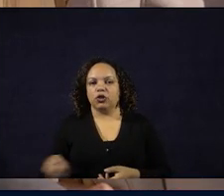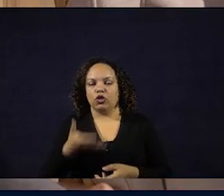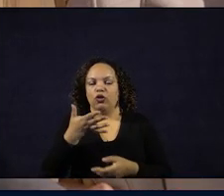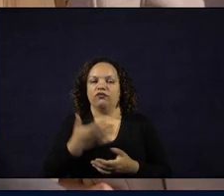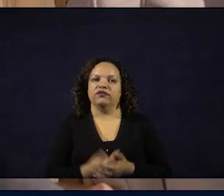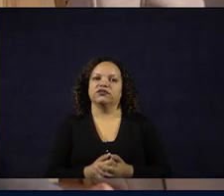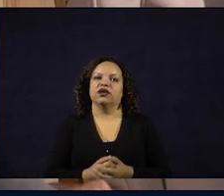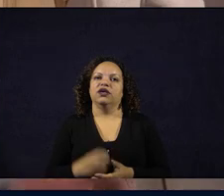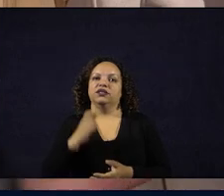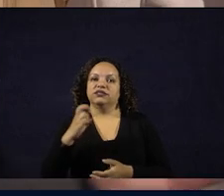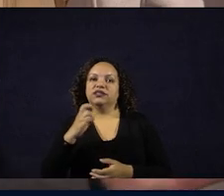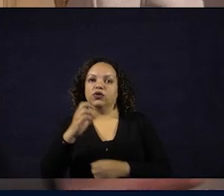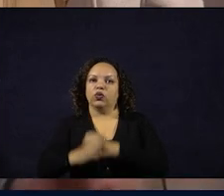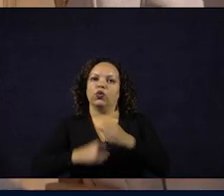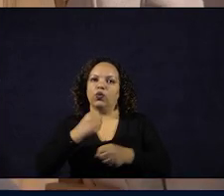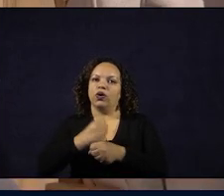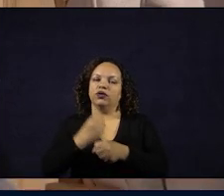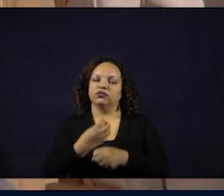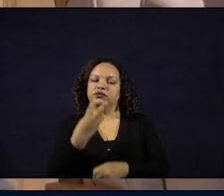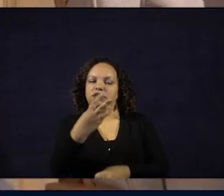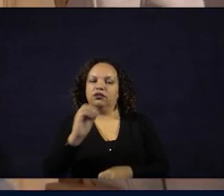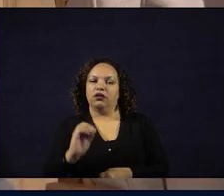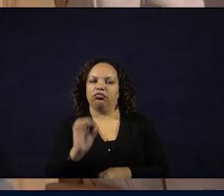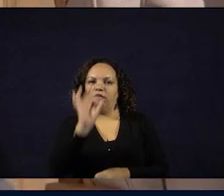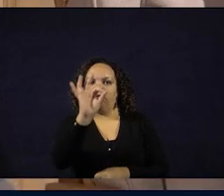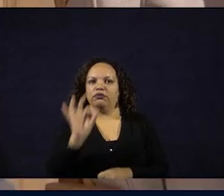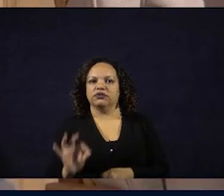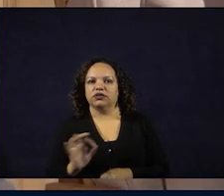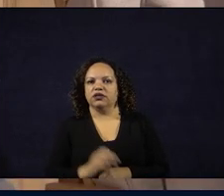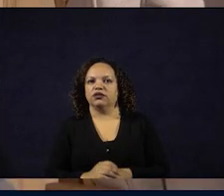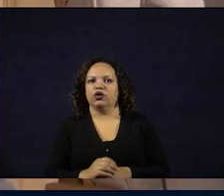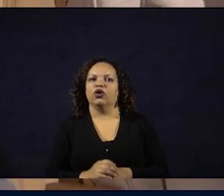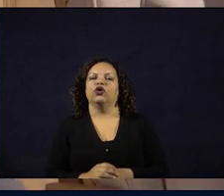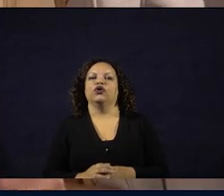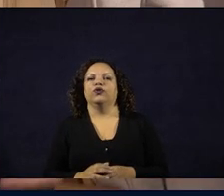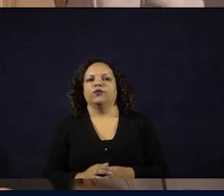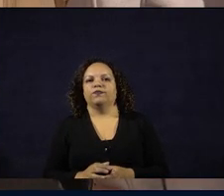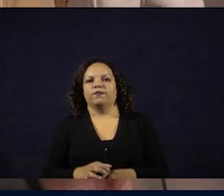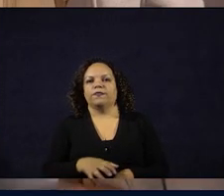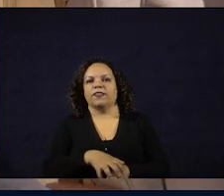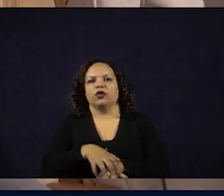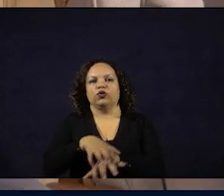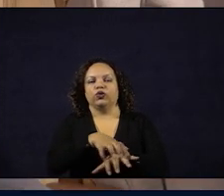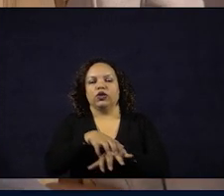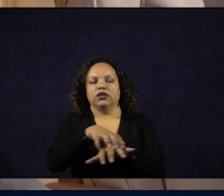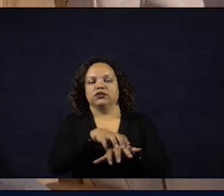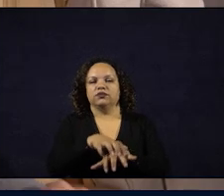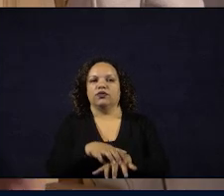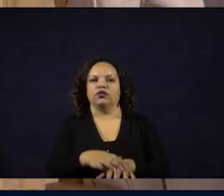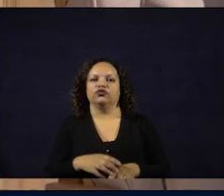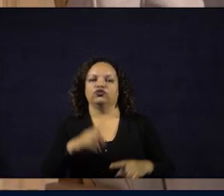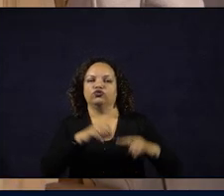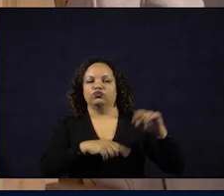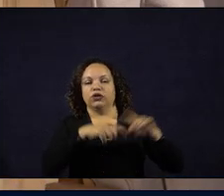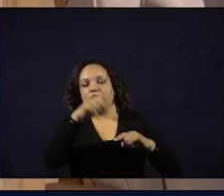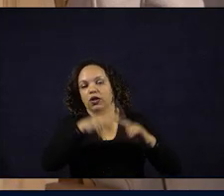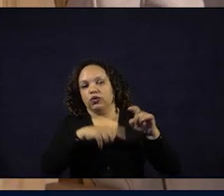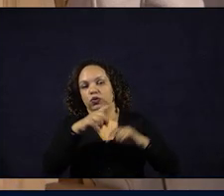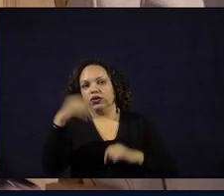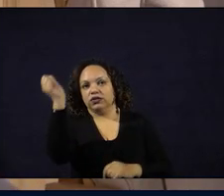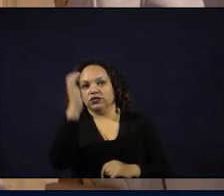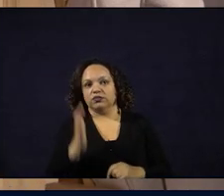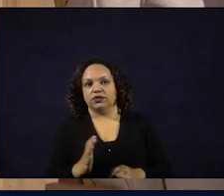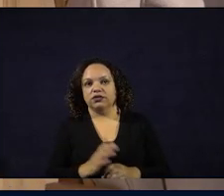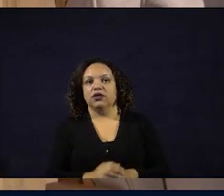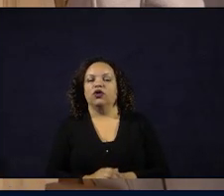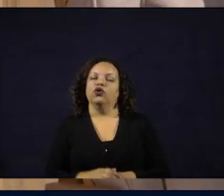5 anos, ser responsável por 30% do transporte de mercadorias no país. Hoje, a gente tem buscado esse equilíbrio